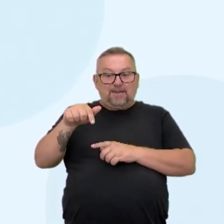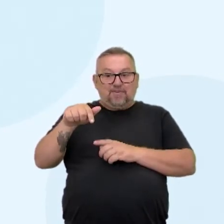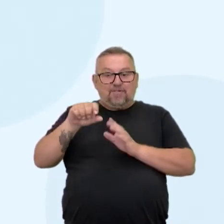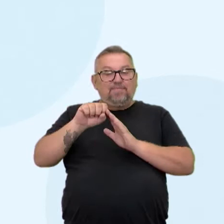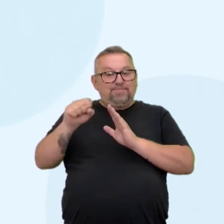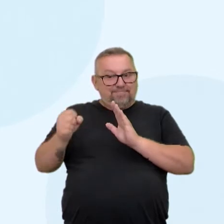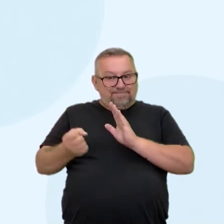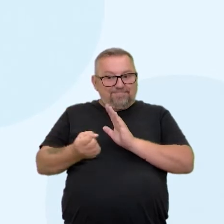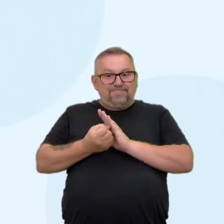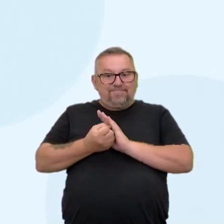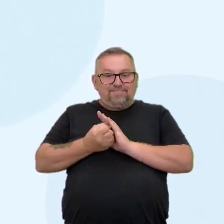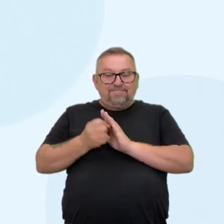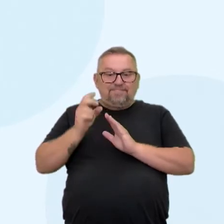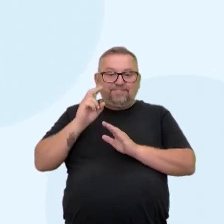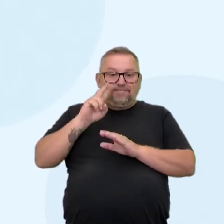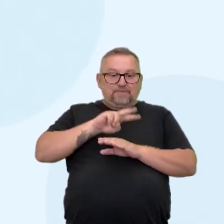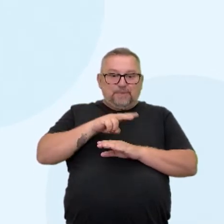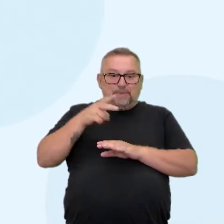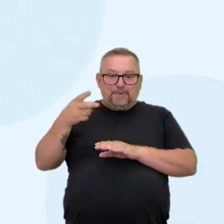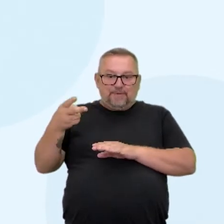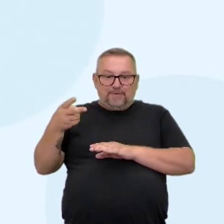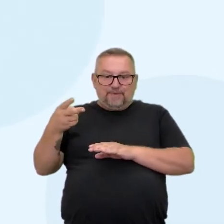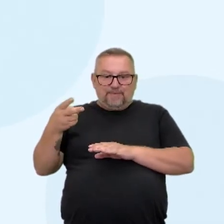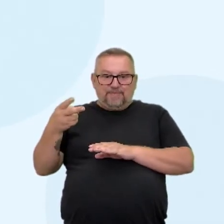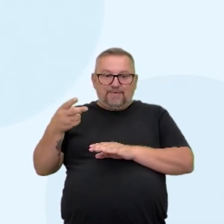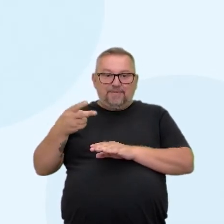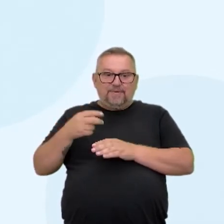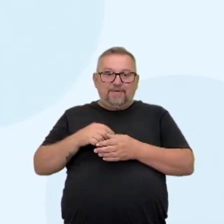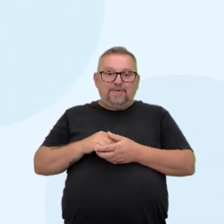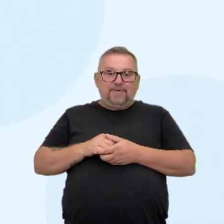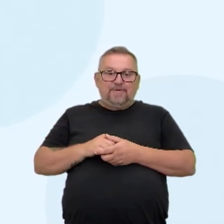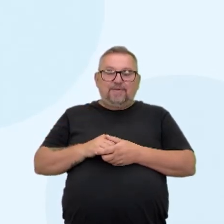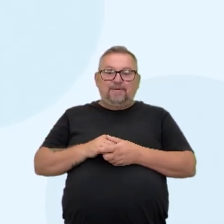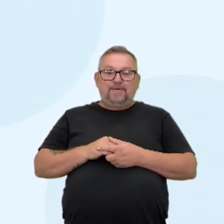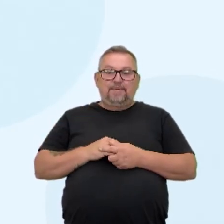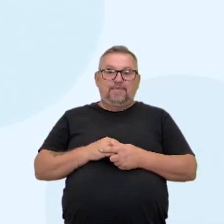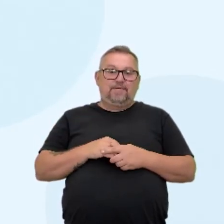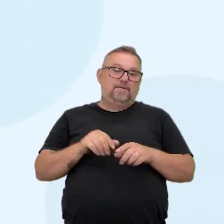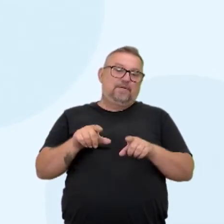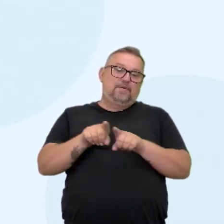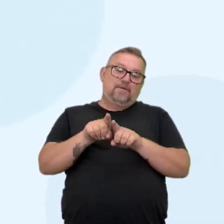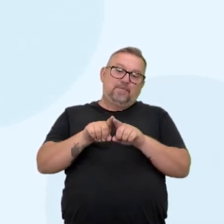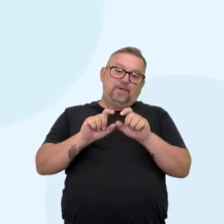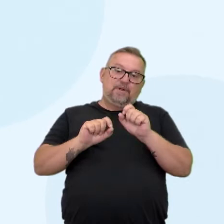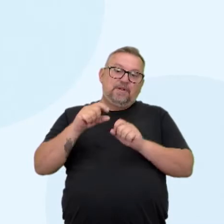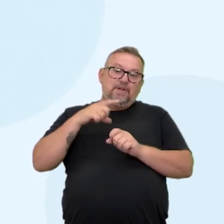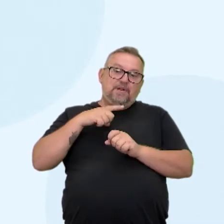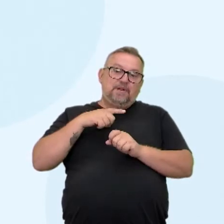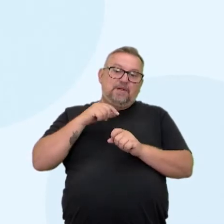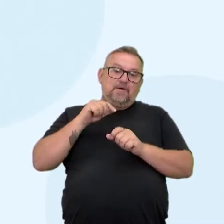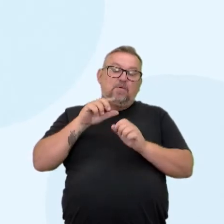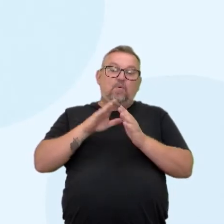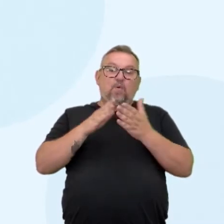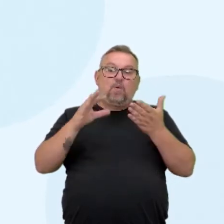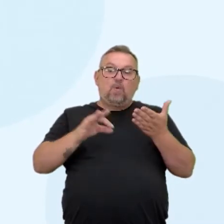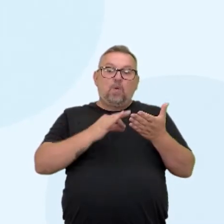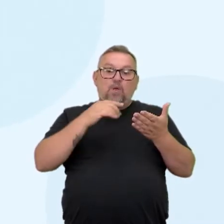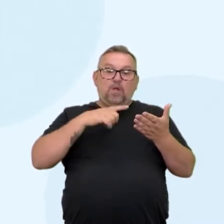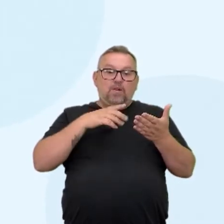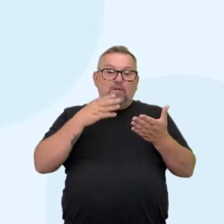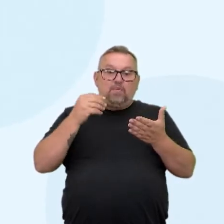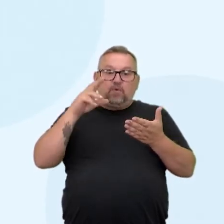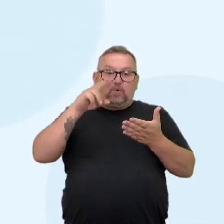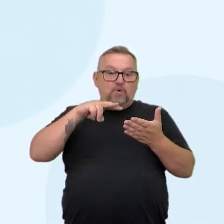ele veio a transição de um século para outro né e o de kart tem algumas obras que são até hoje